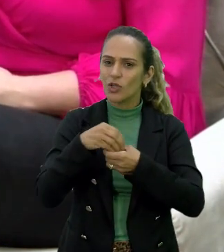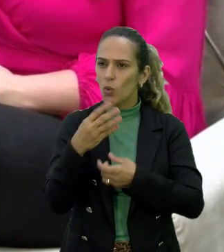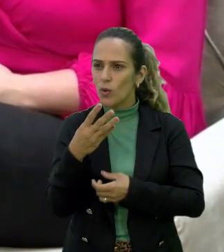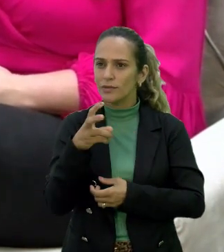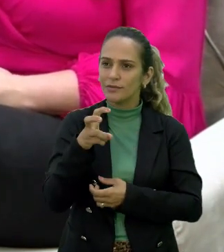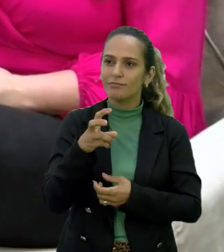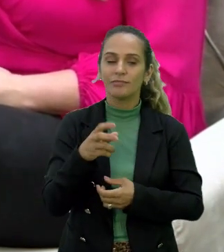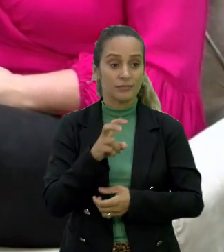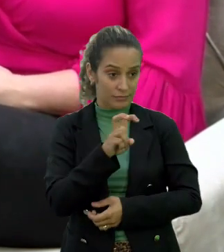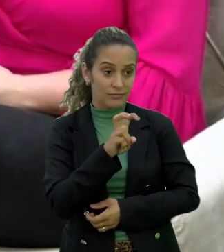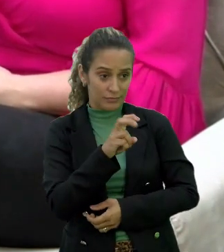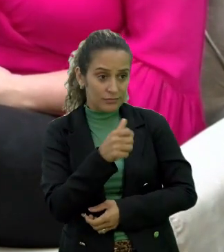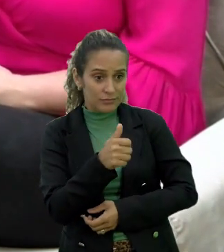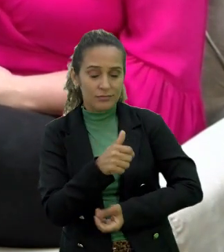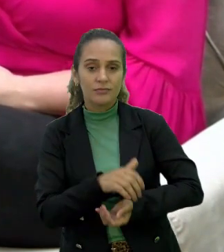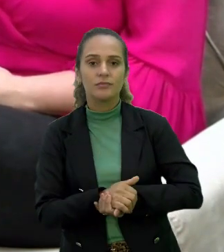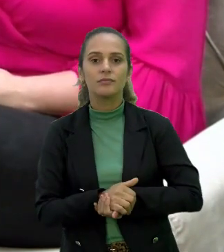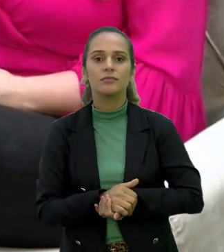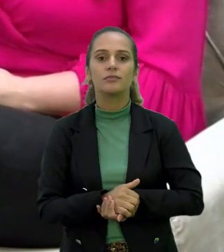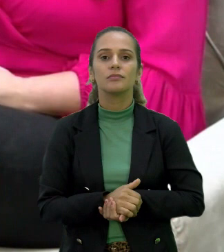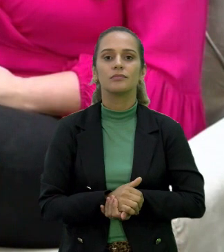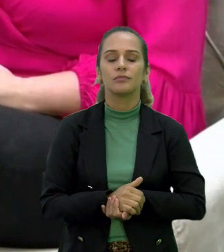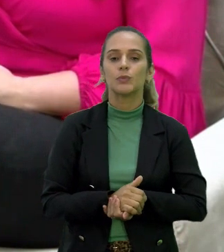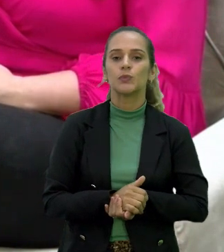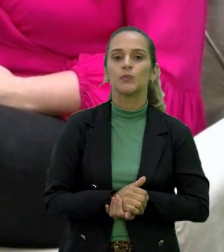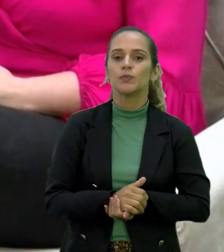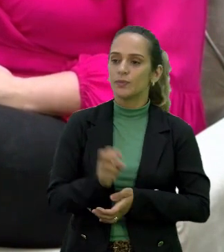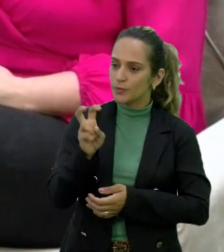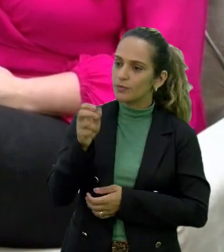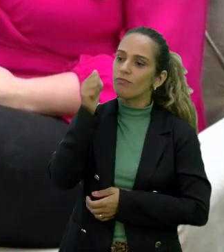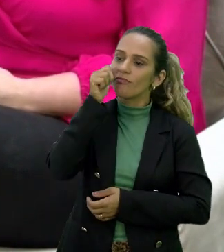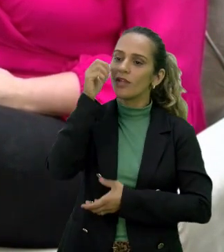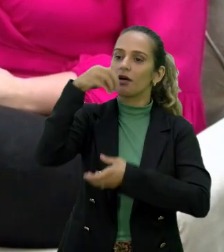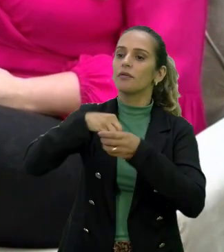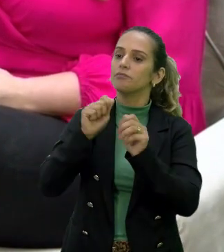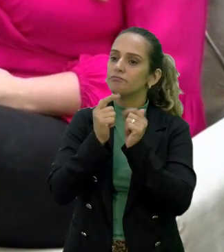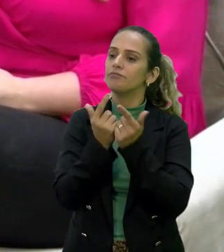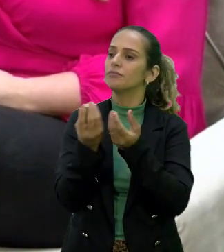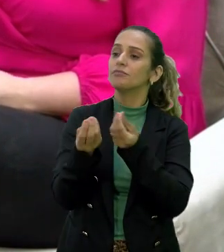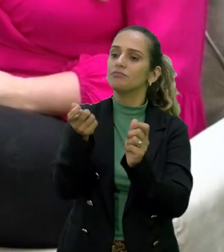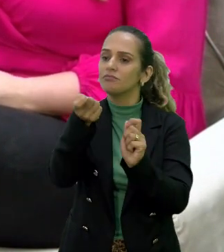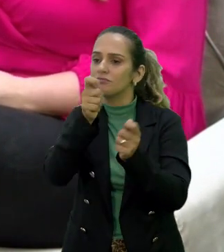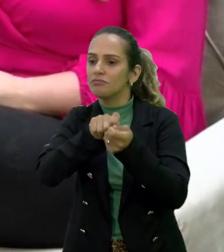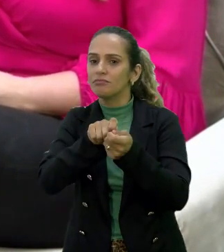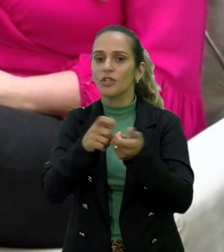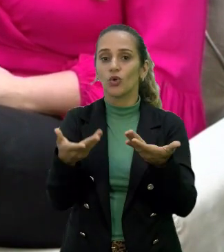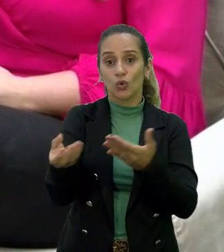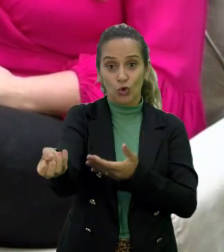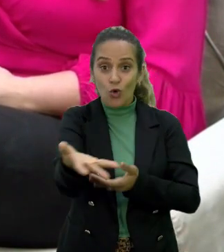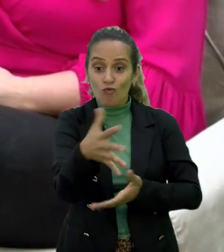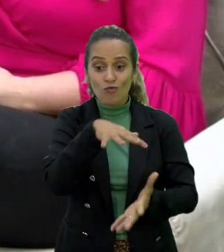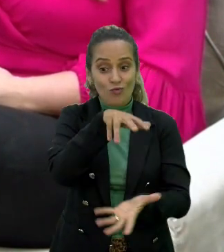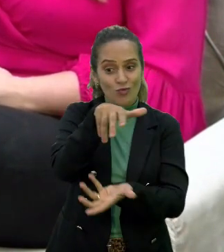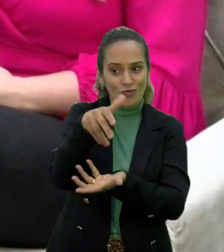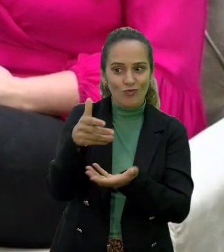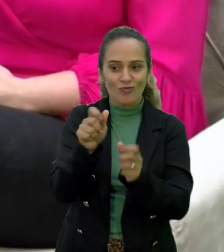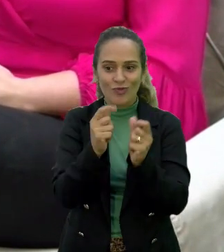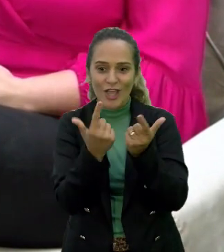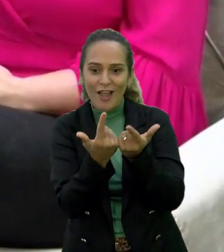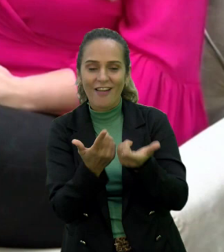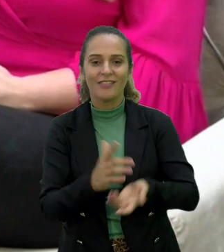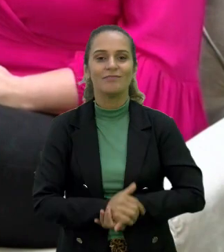quatro cinco mulheres cinco mulheres cinco mulheres na Assembleia Legislativa como é que tá sendo sua adaptação a esse novo mundo